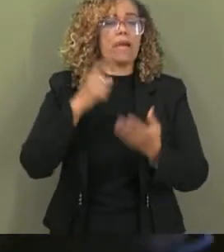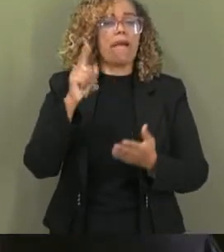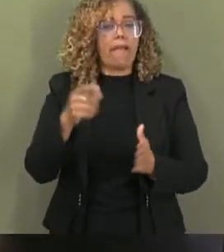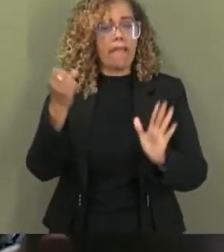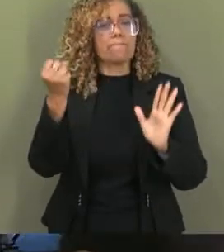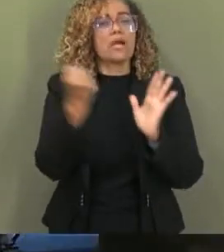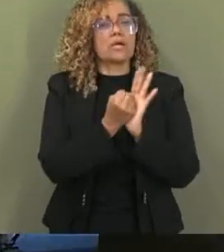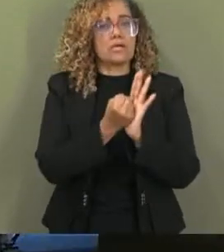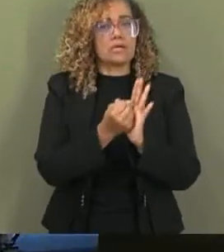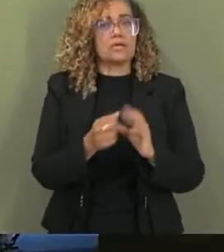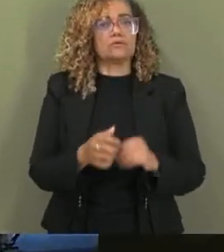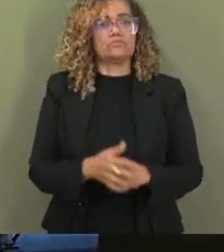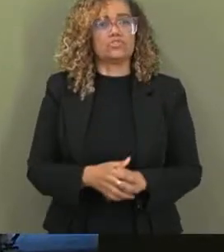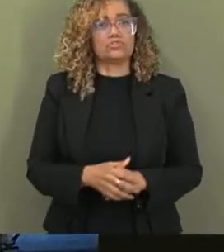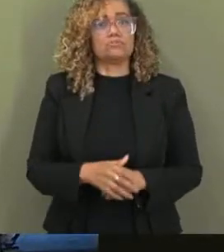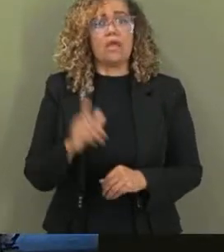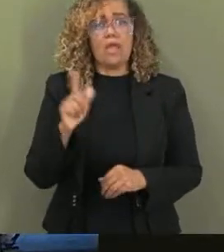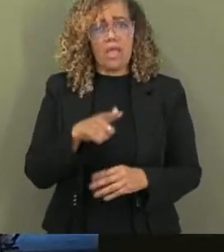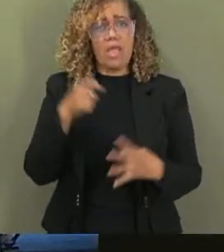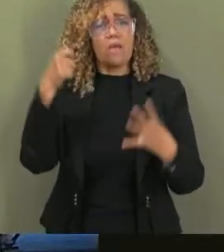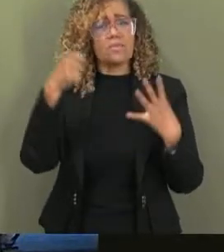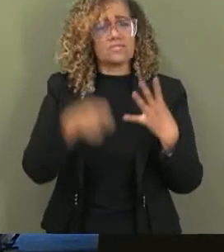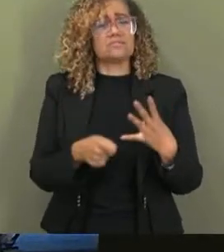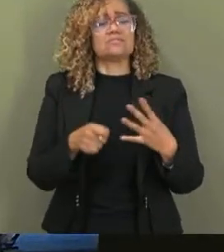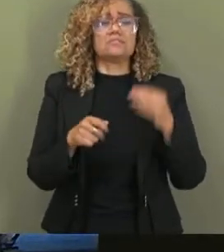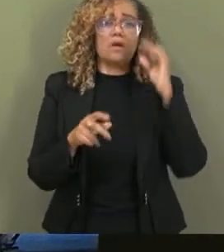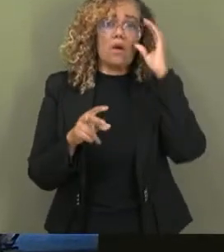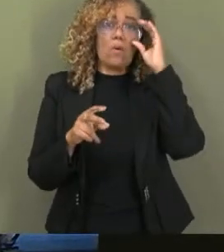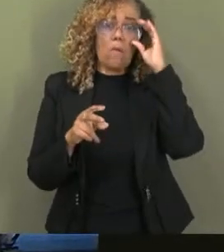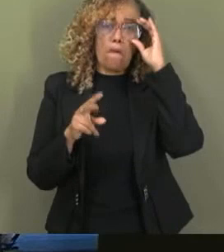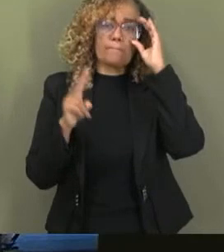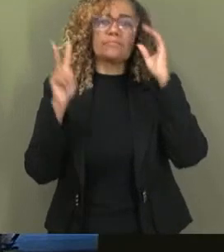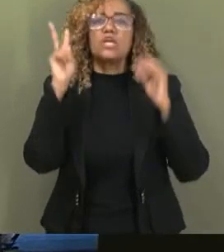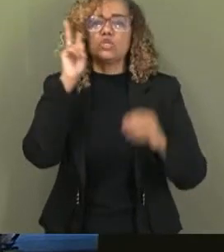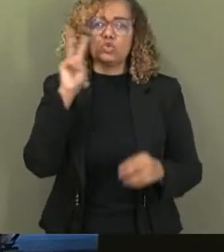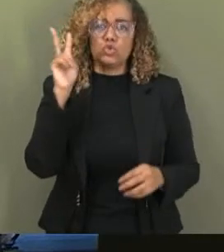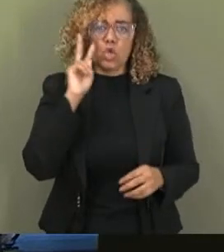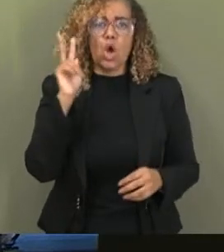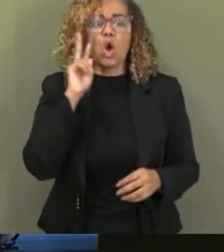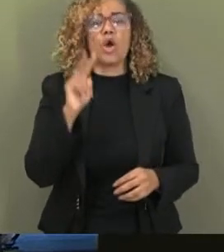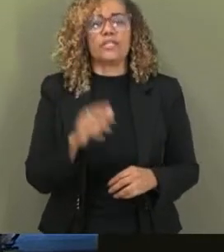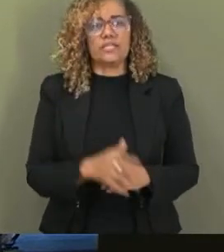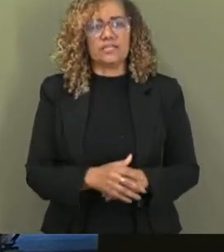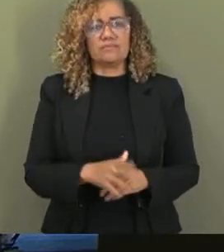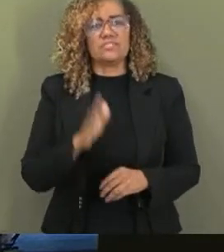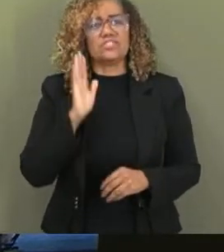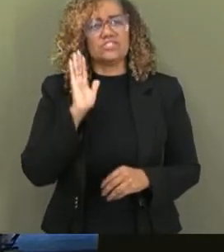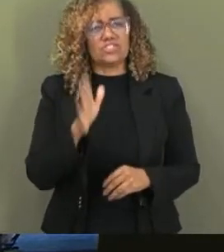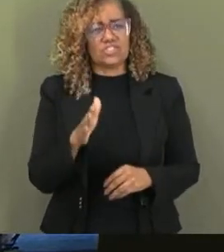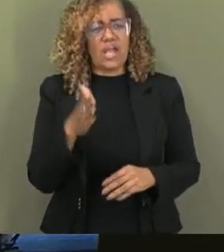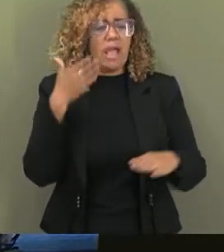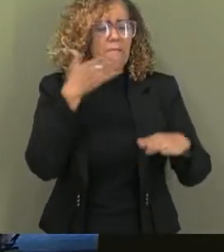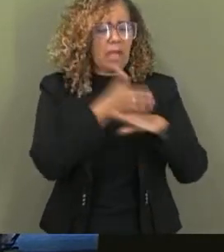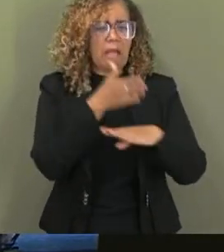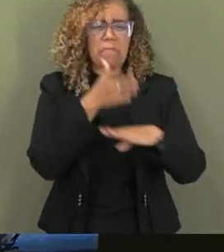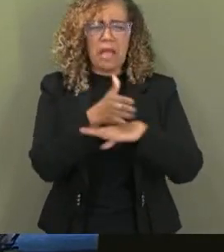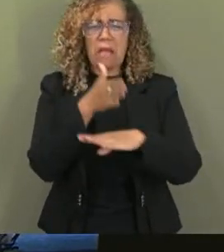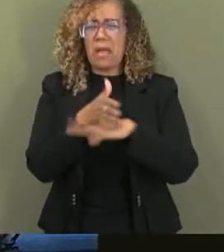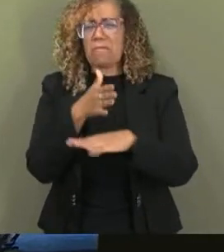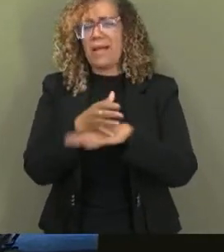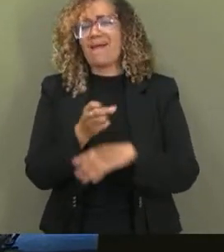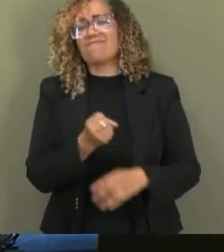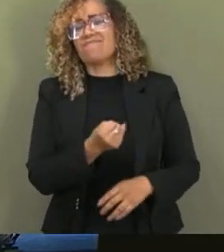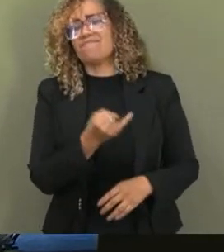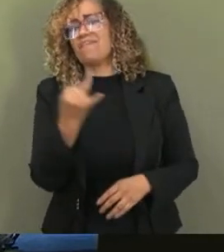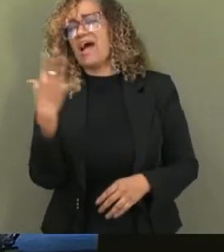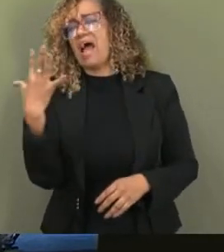E é uma sessão, senador Efraim, histórica aqui. Confesso para o senhor que eu já vim a várias sessões de debates desde